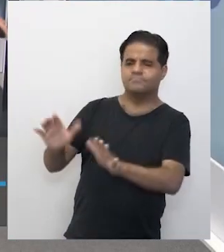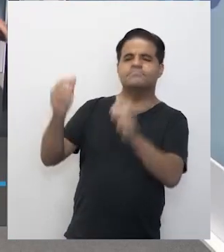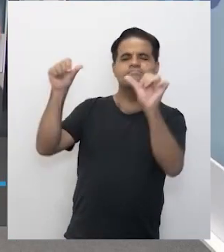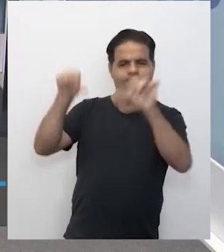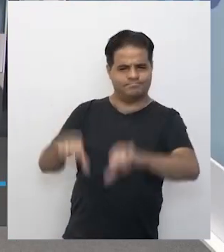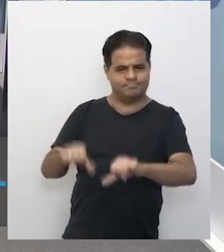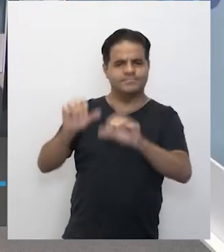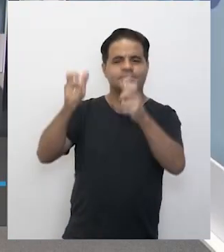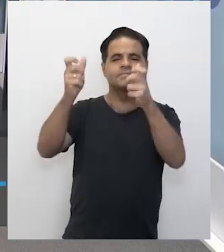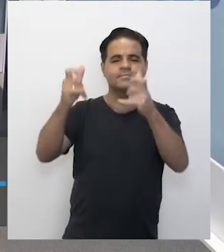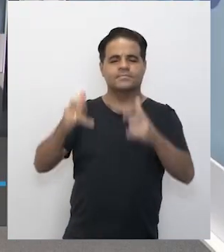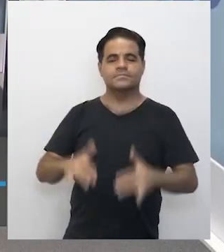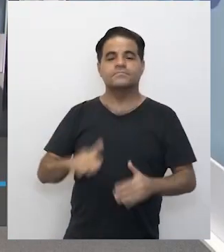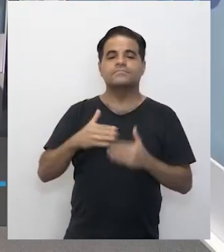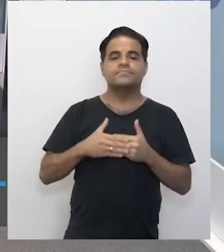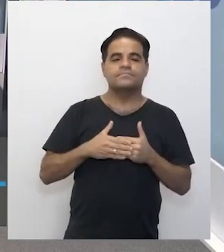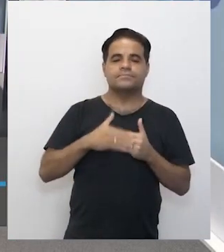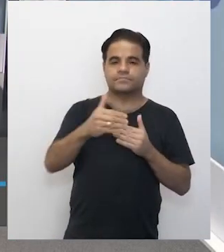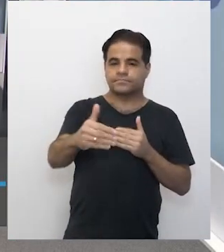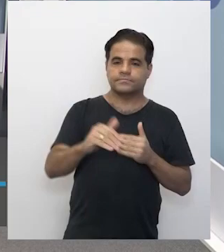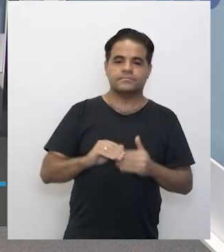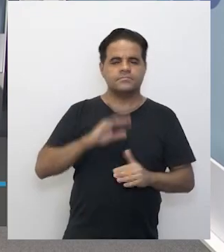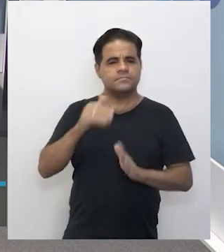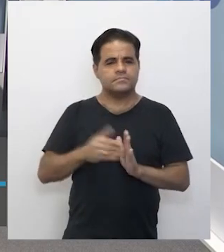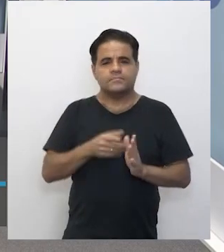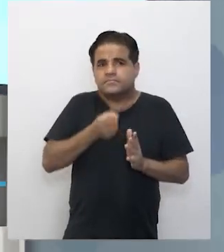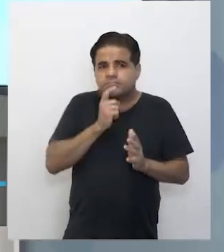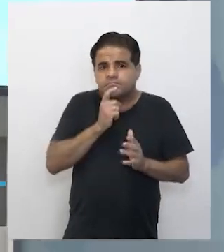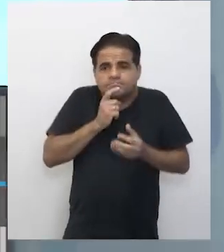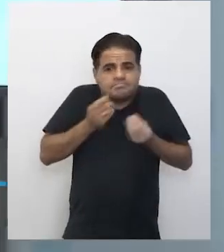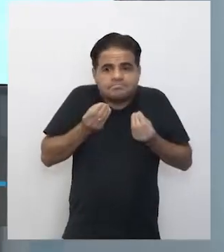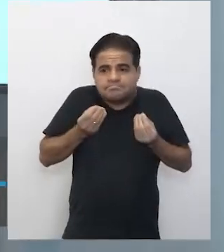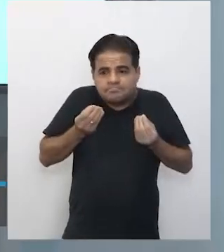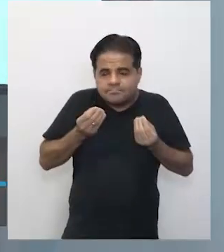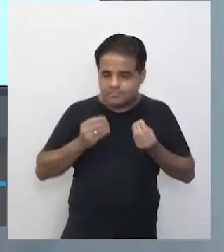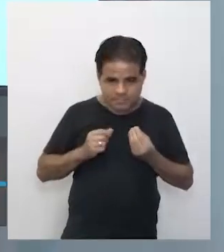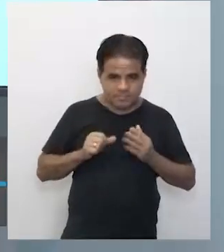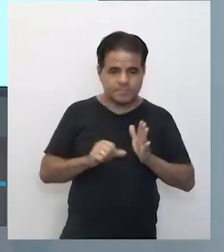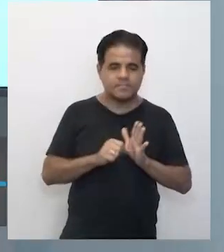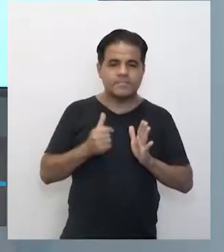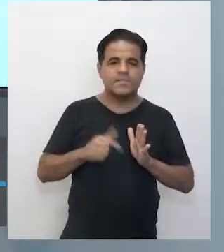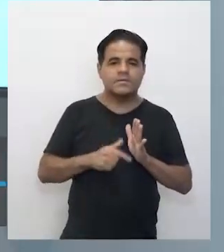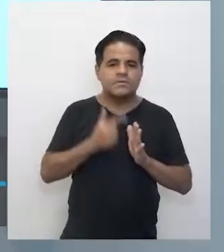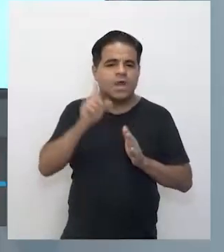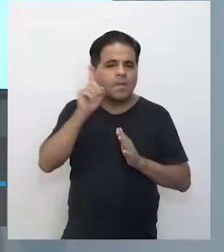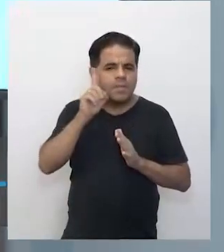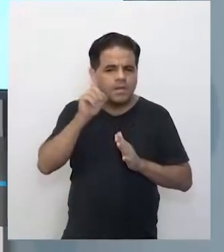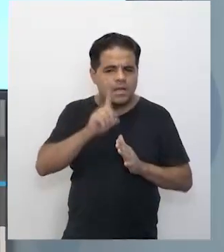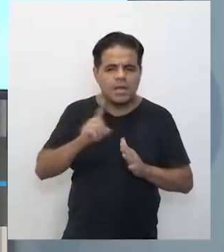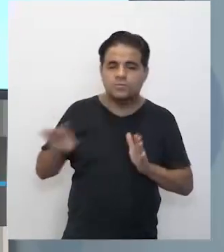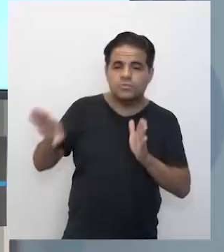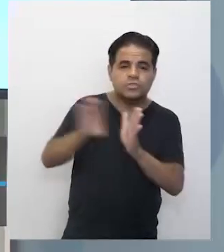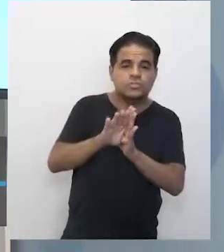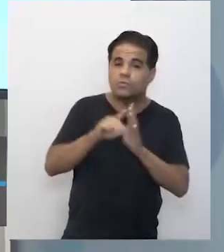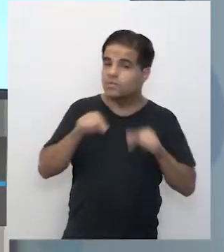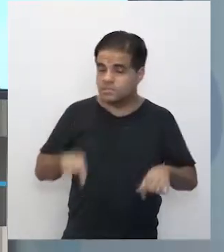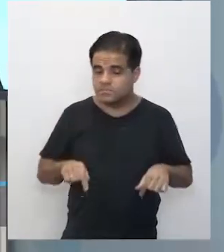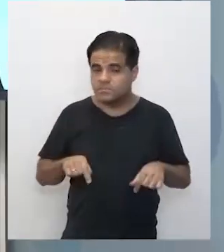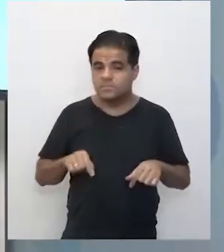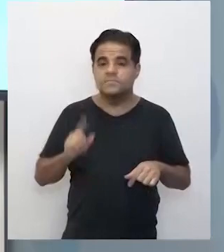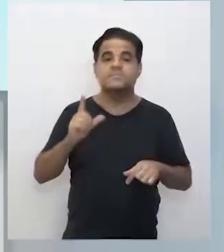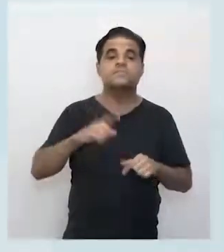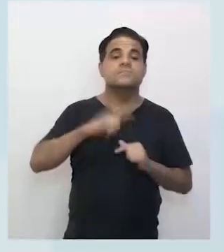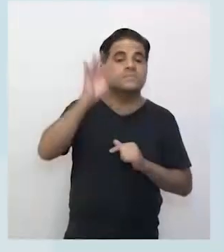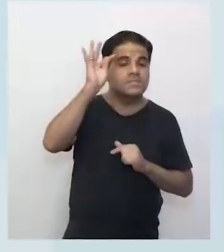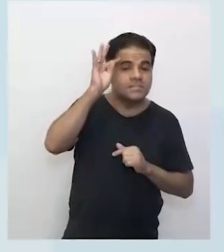Pera aí. Vamos lá então. Então, se estava tudo congelado, como talvez os primeiros americanos tenham chegado aqui? Nós temos uma